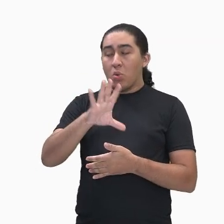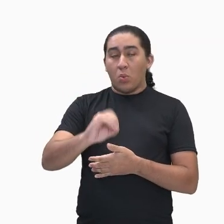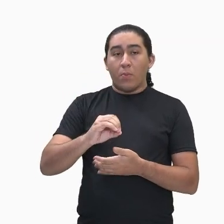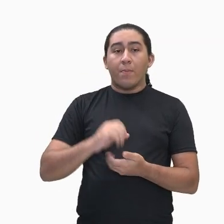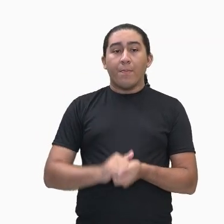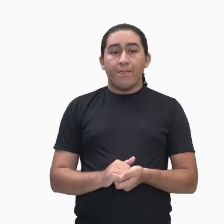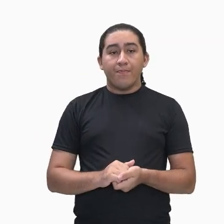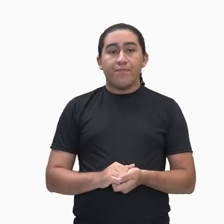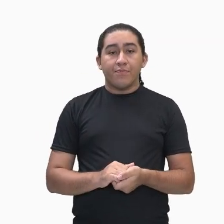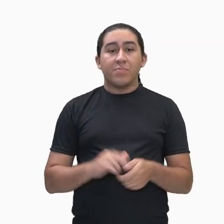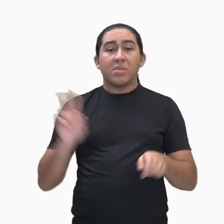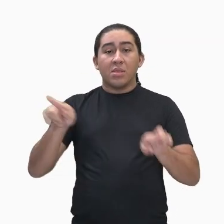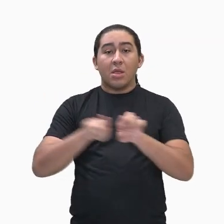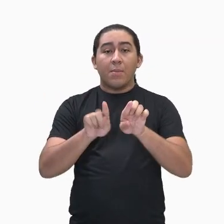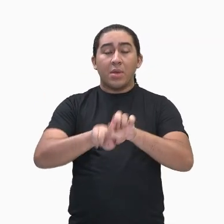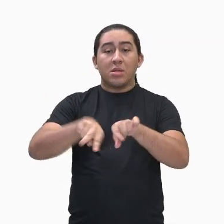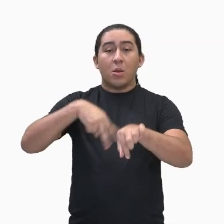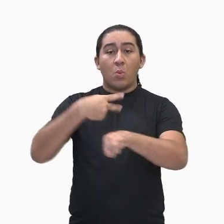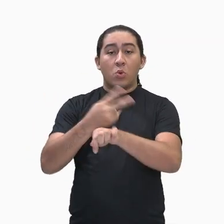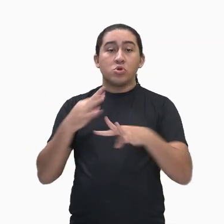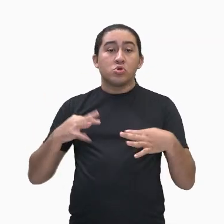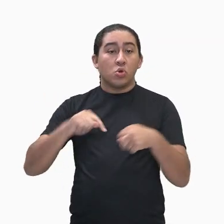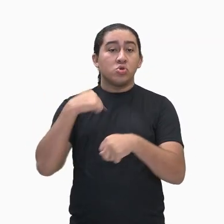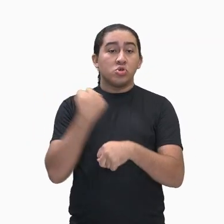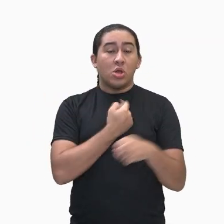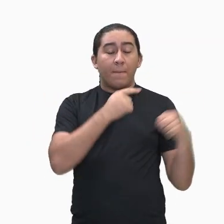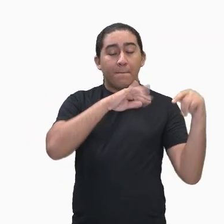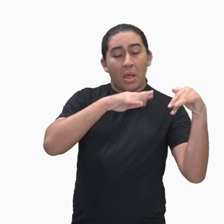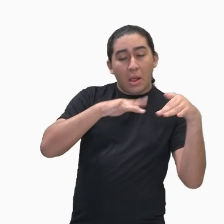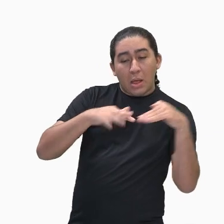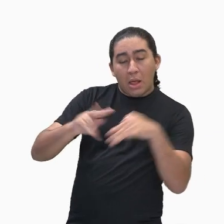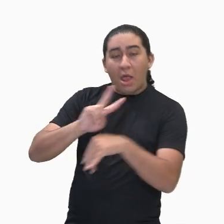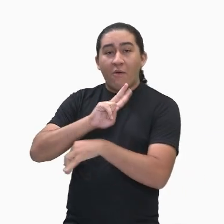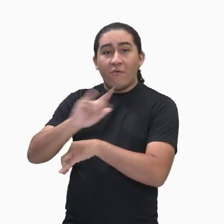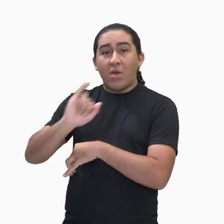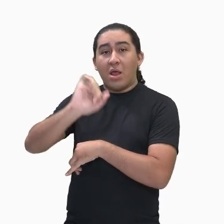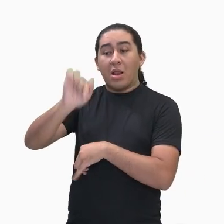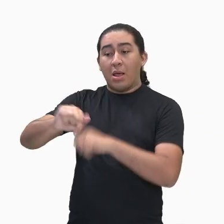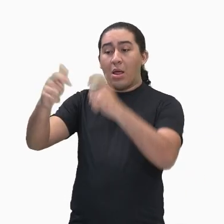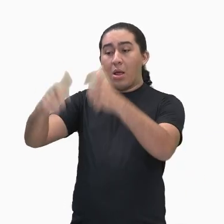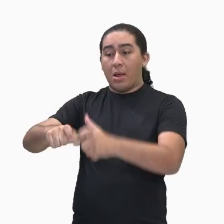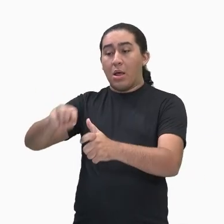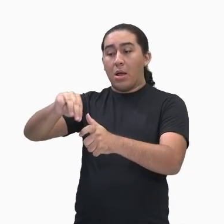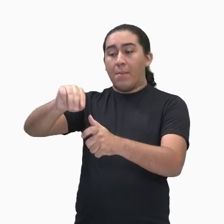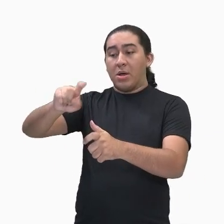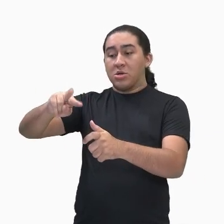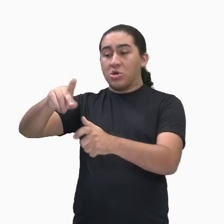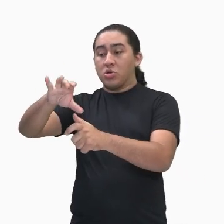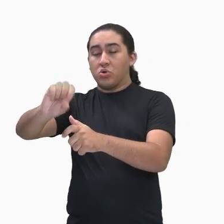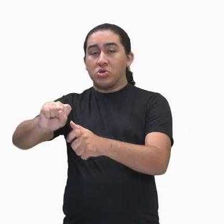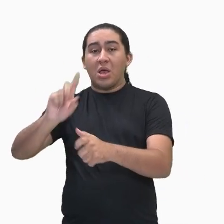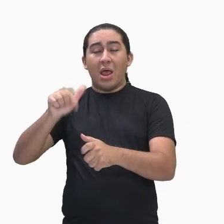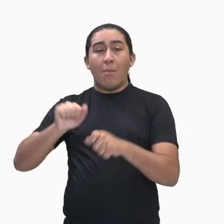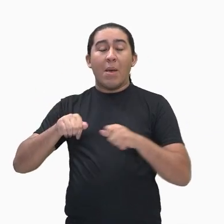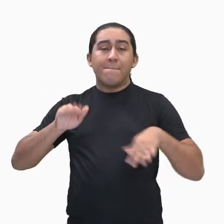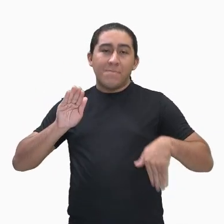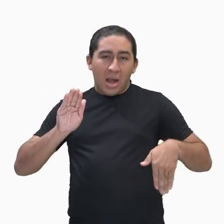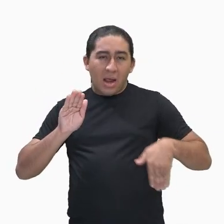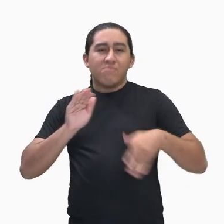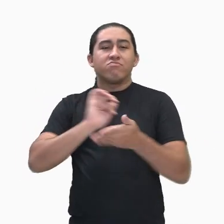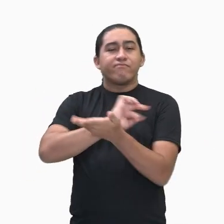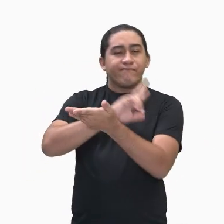e... Logo depois, nós todos íamos para Manguinhos, uma praia selvagem,